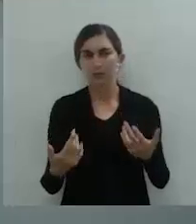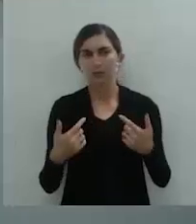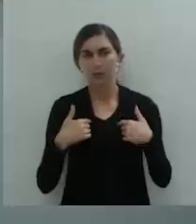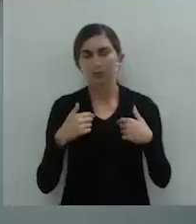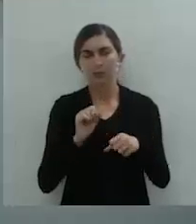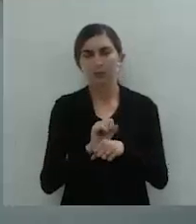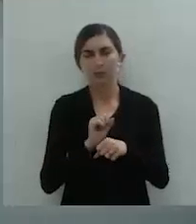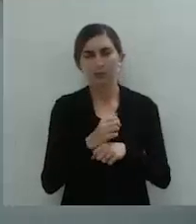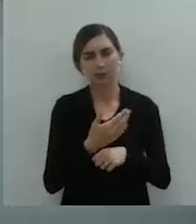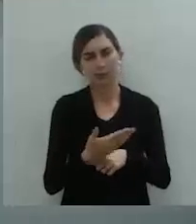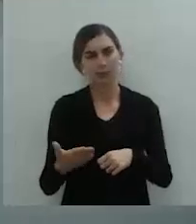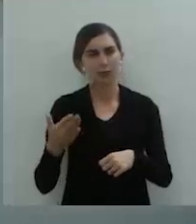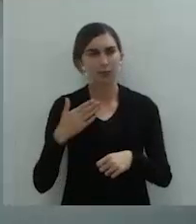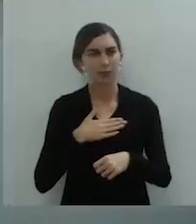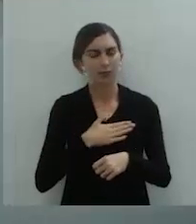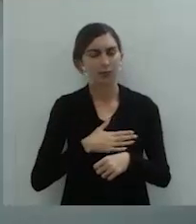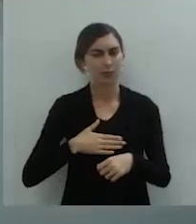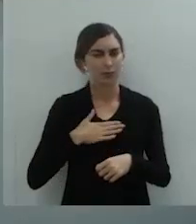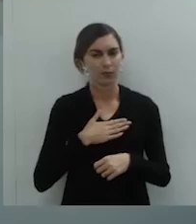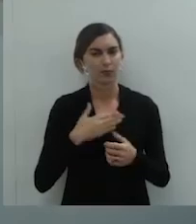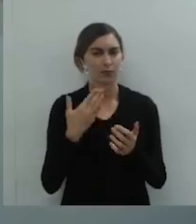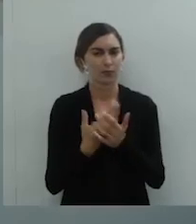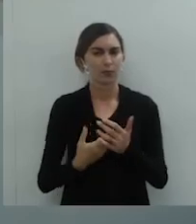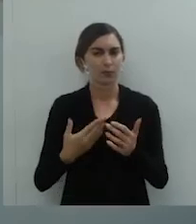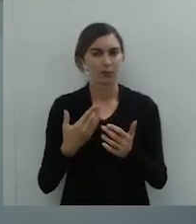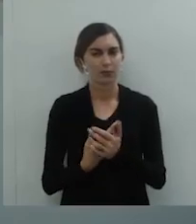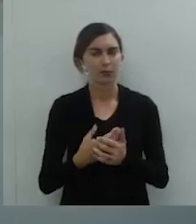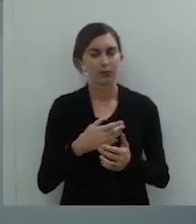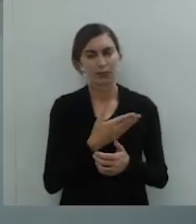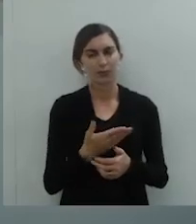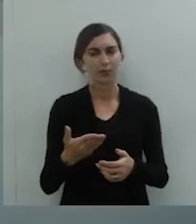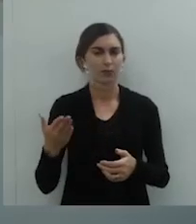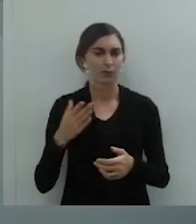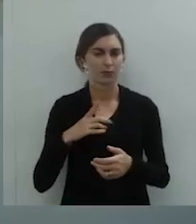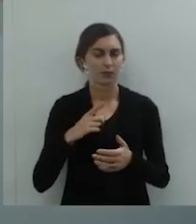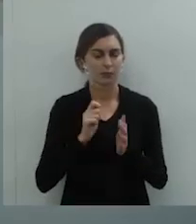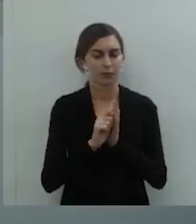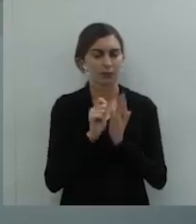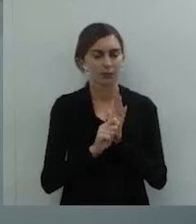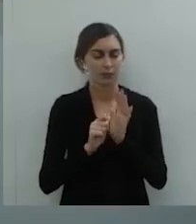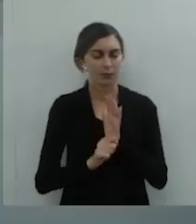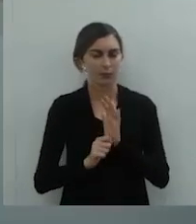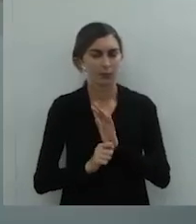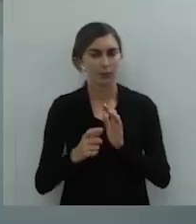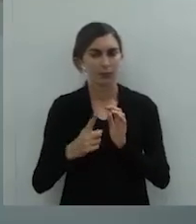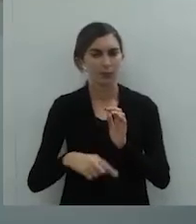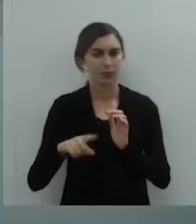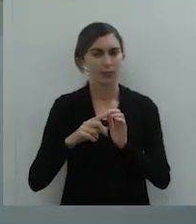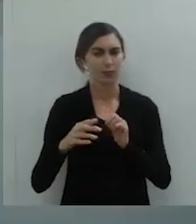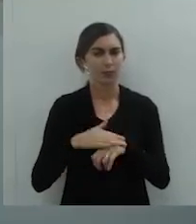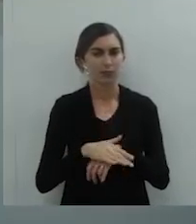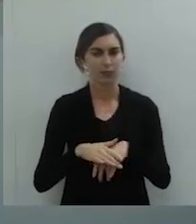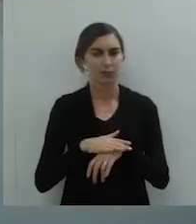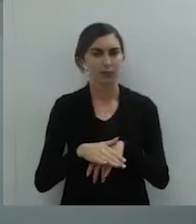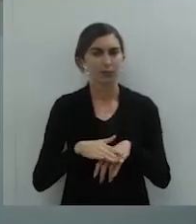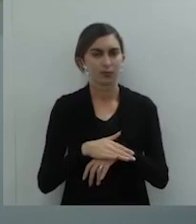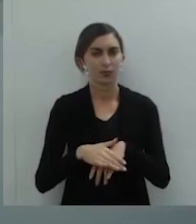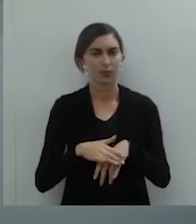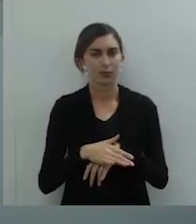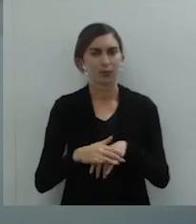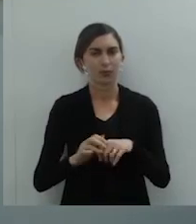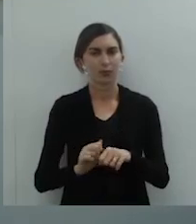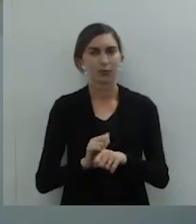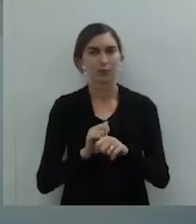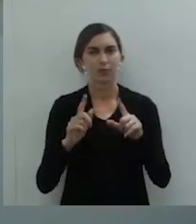eu espero que vocês tenham gostado da aula. Eu espero que vocês tenham anotado. Nós vamos conversar no